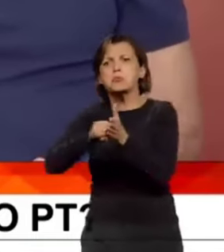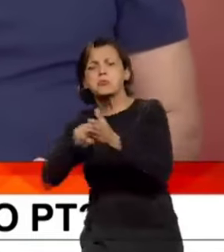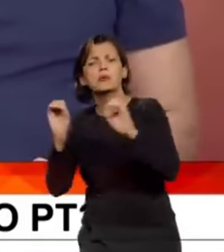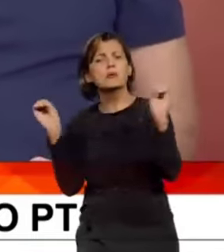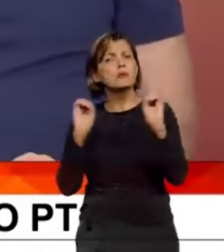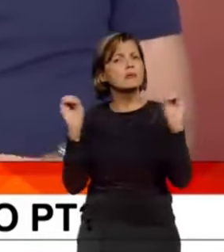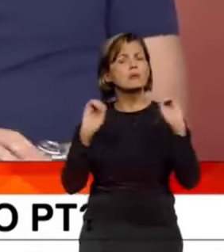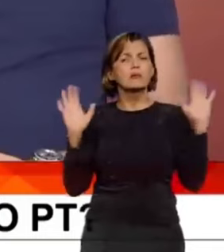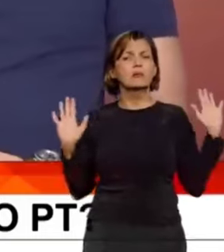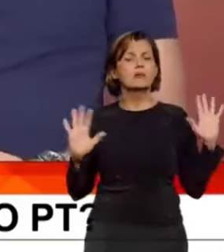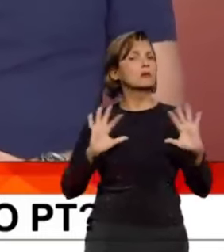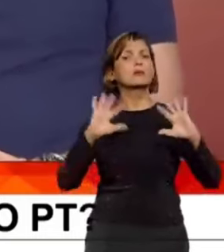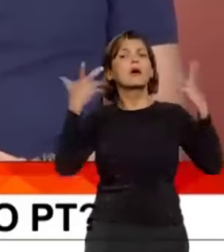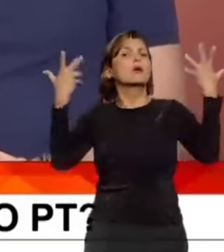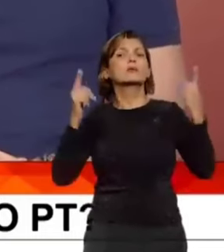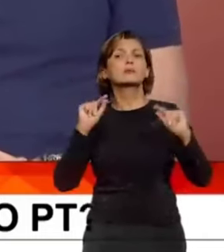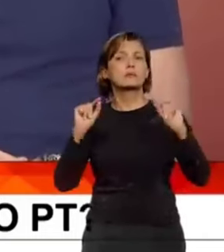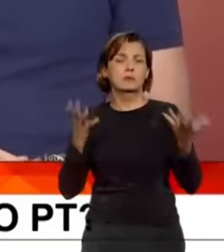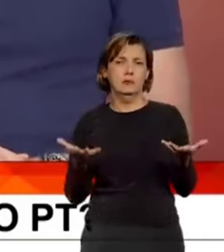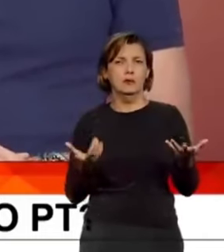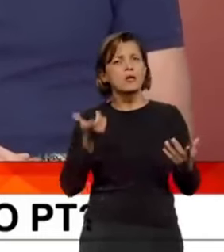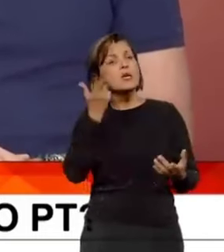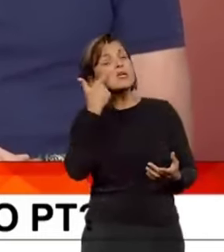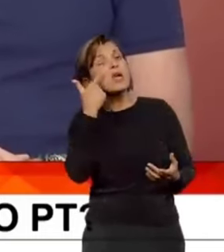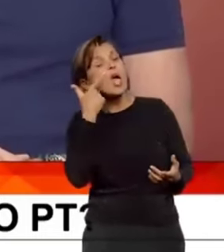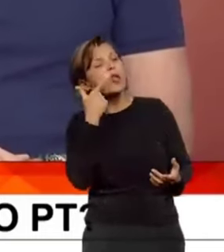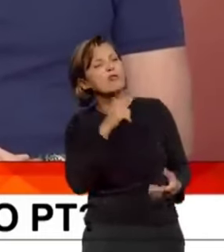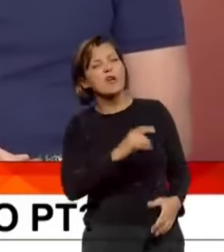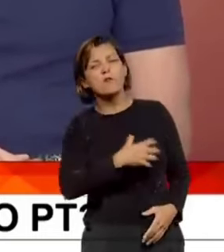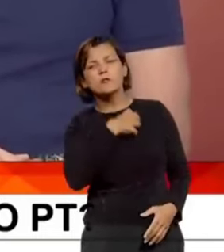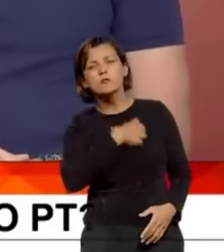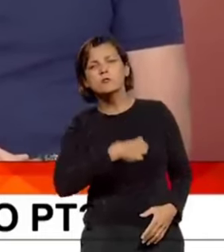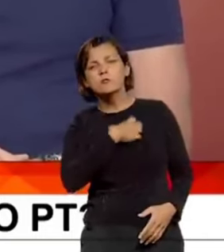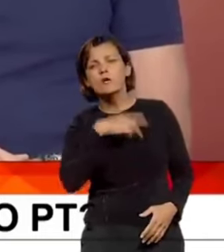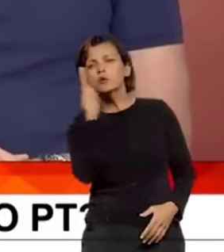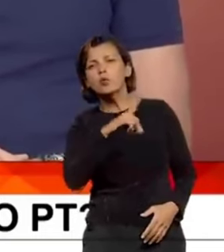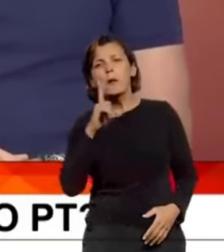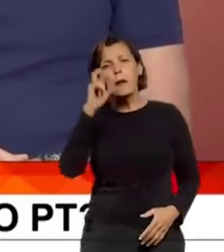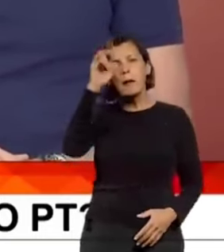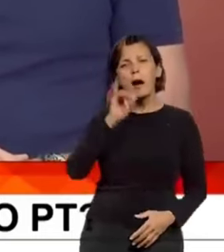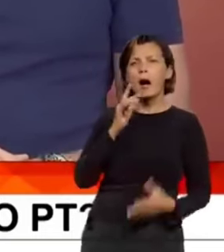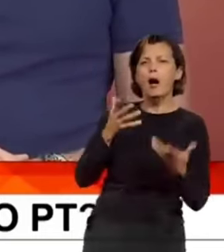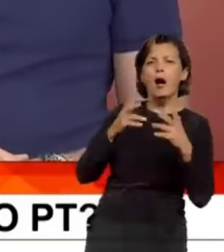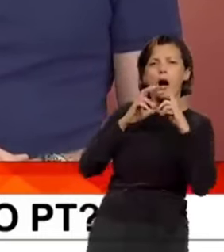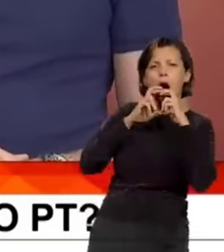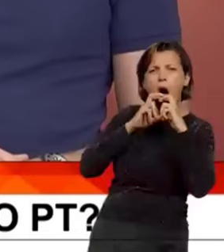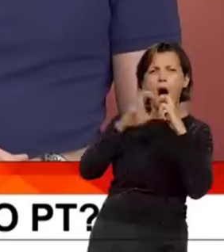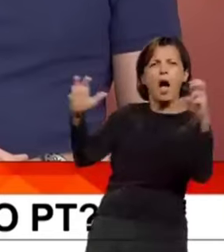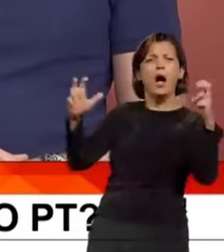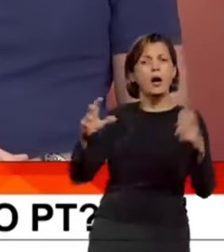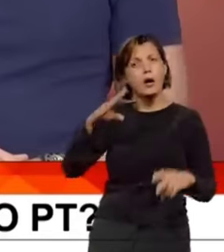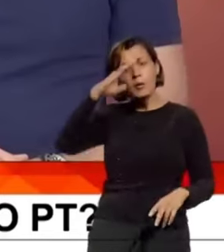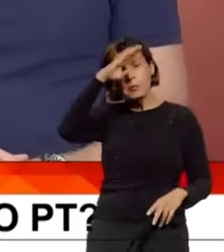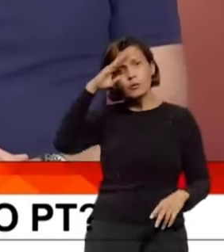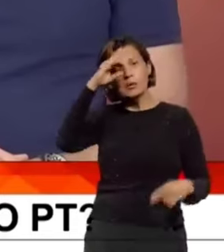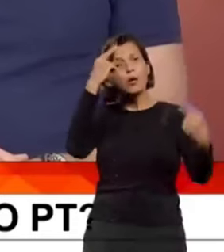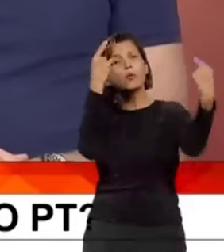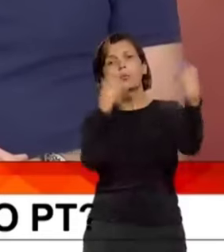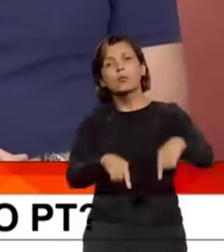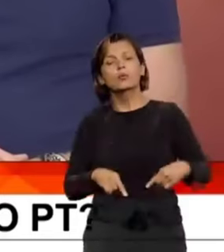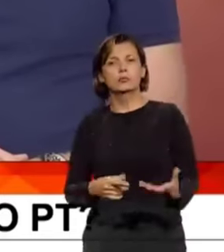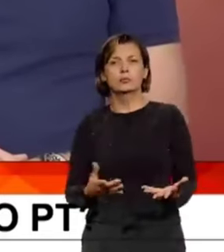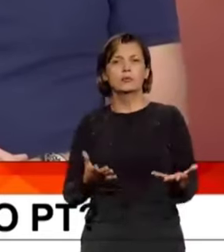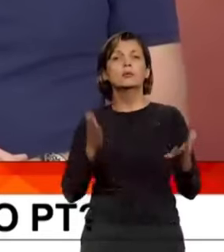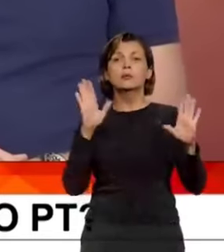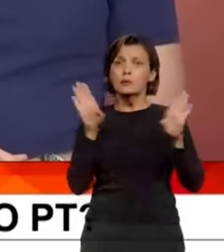isso que ocorreu agora diferente que é que tá acontecendo hoje o Pablo eu quero ver sua indignação esse para o amor seu contra o governo bolsonaro